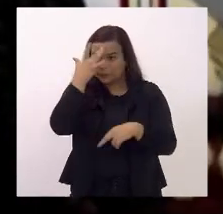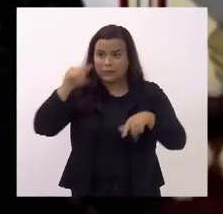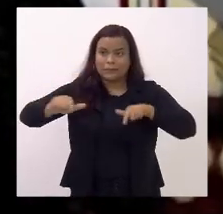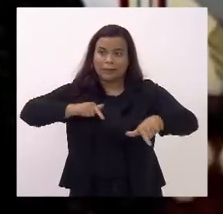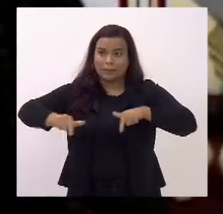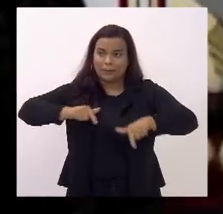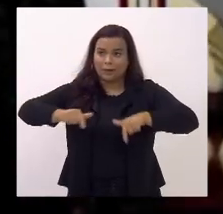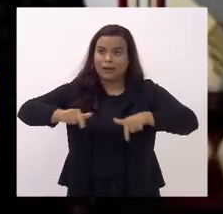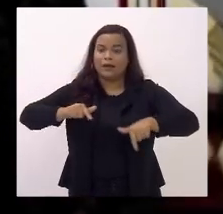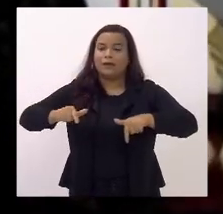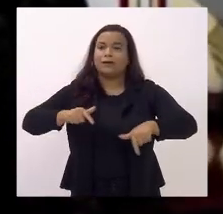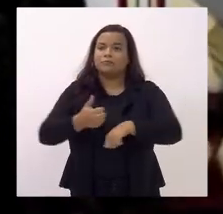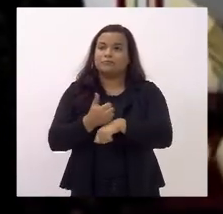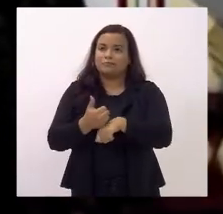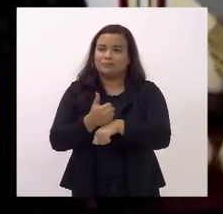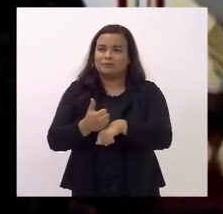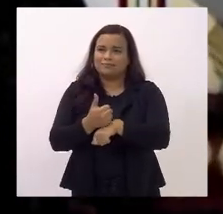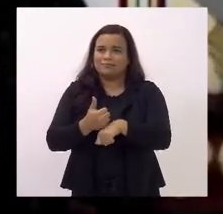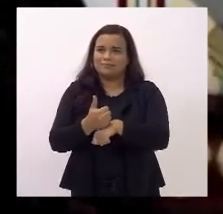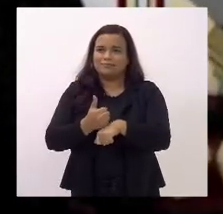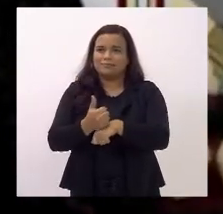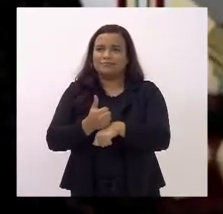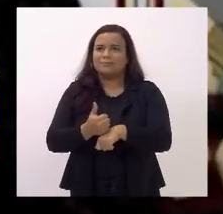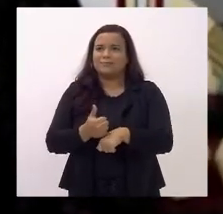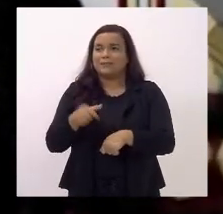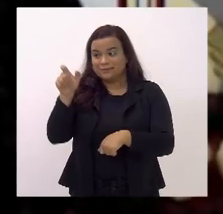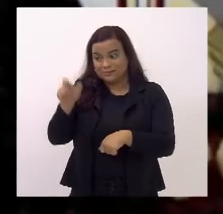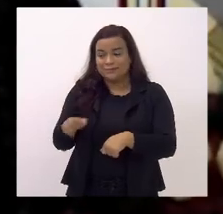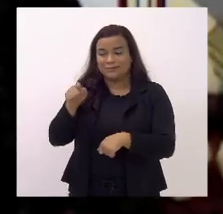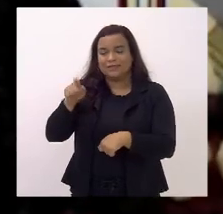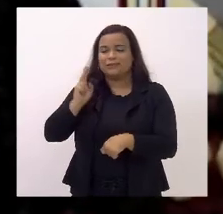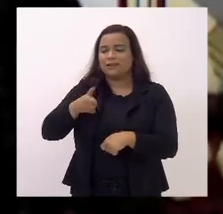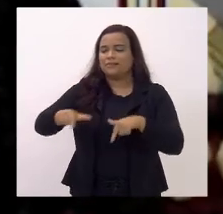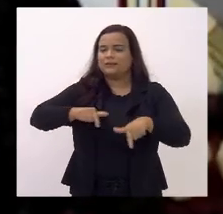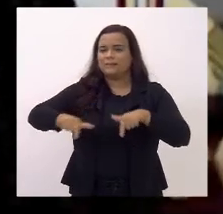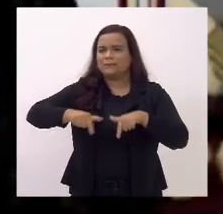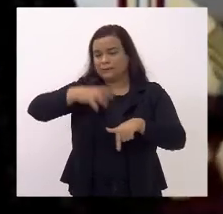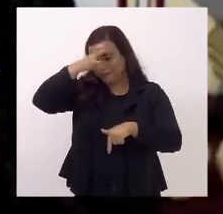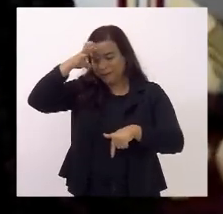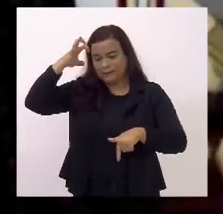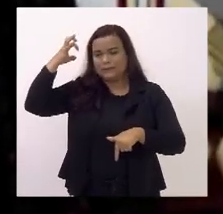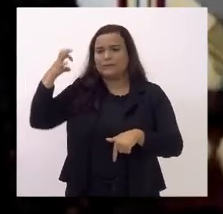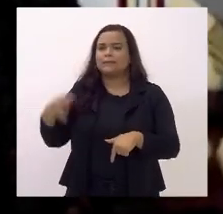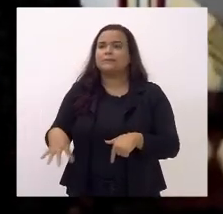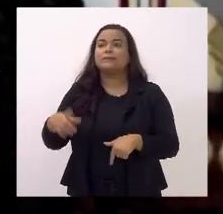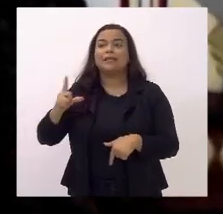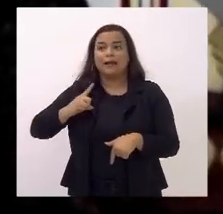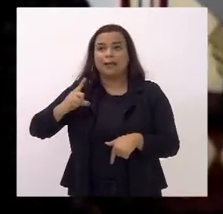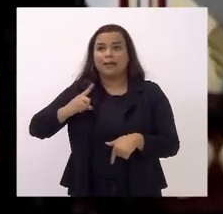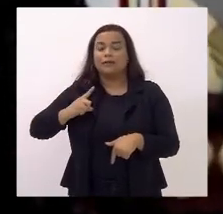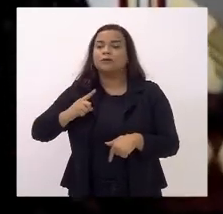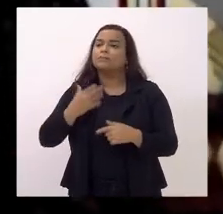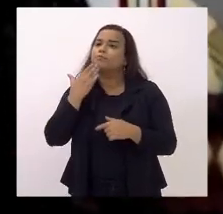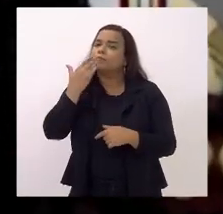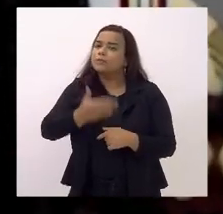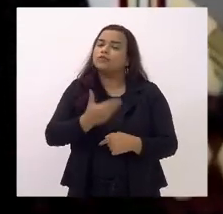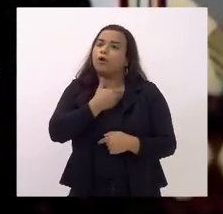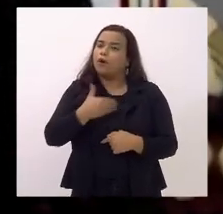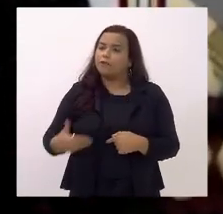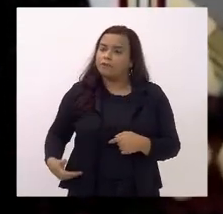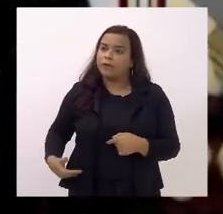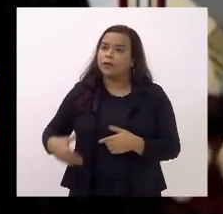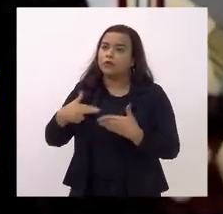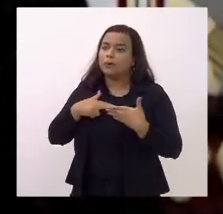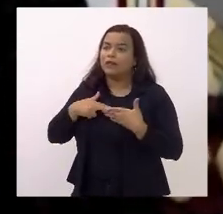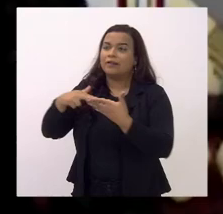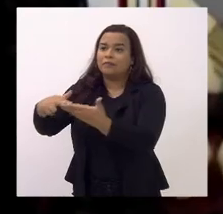e trabalhadoras, como uma trabalhadora que sempre foi, para que o governo possa enviar a essa